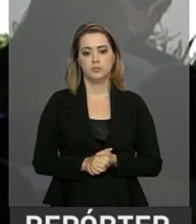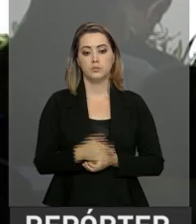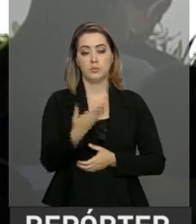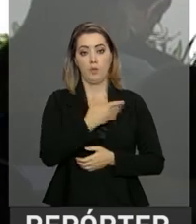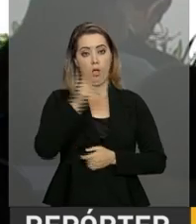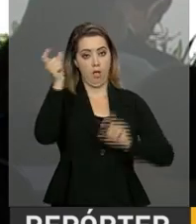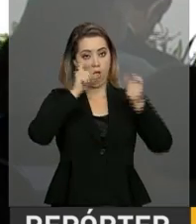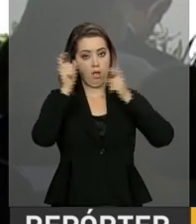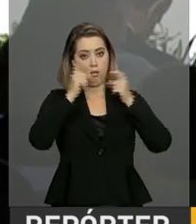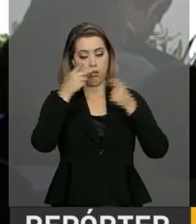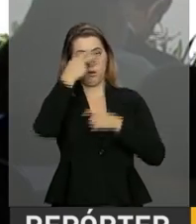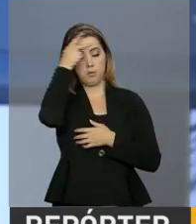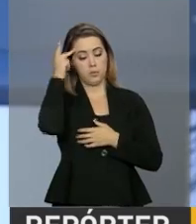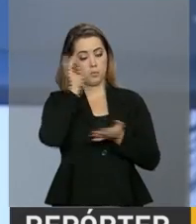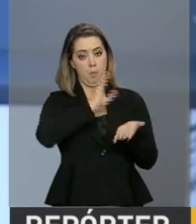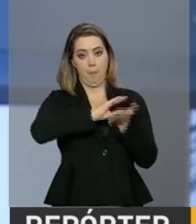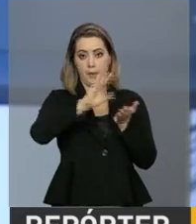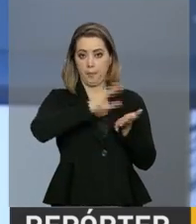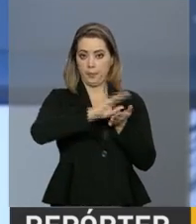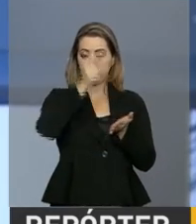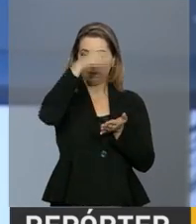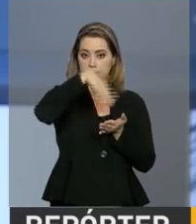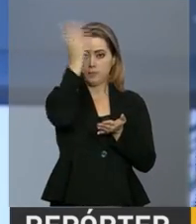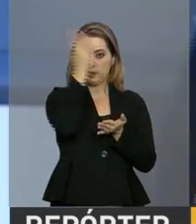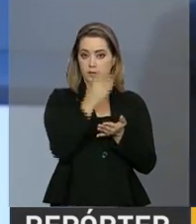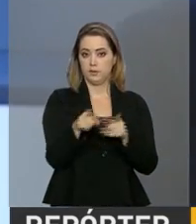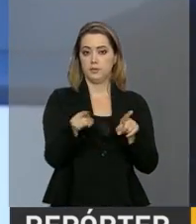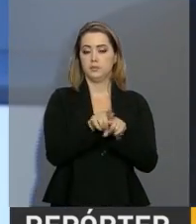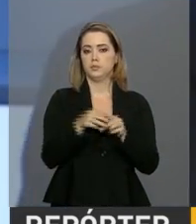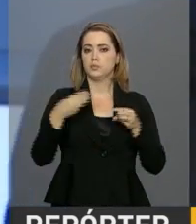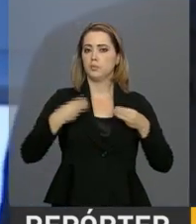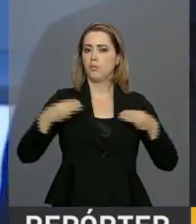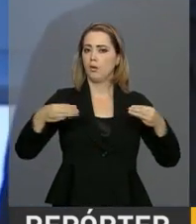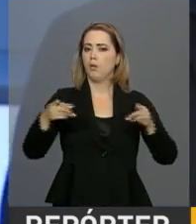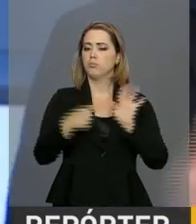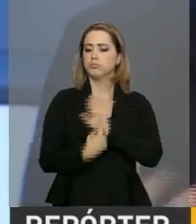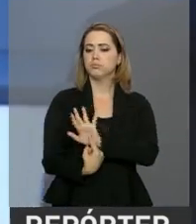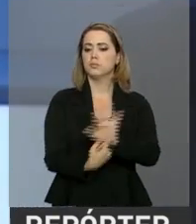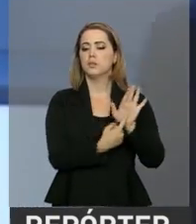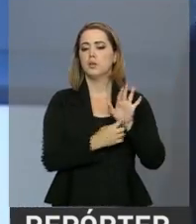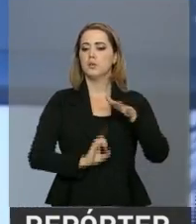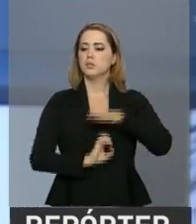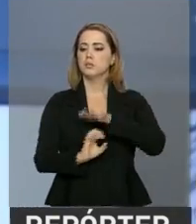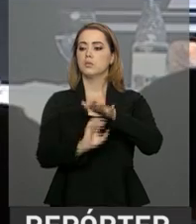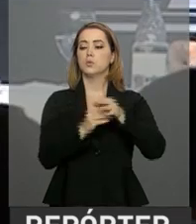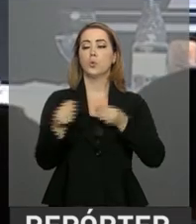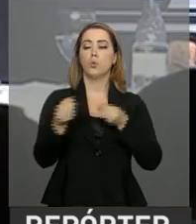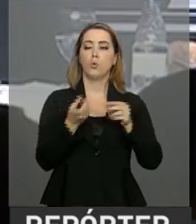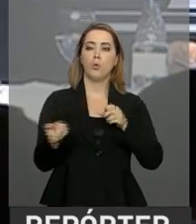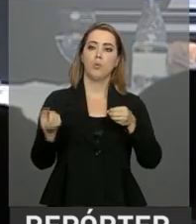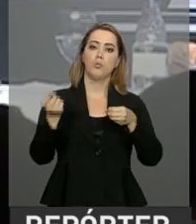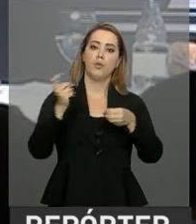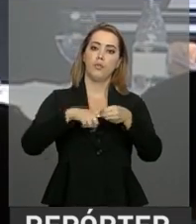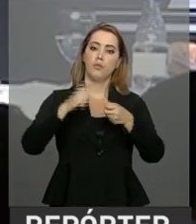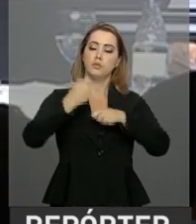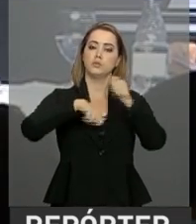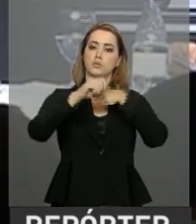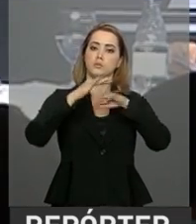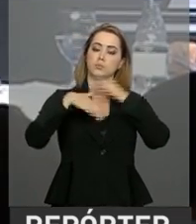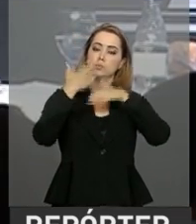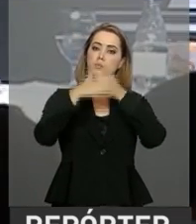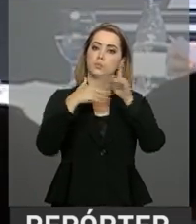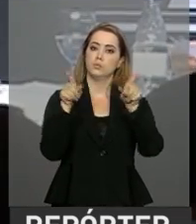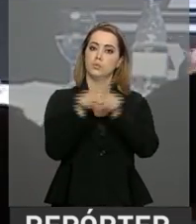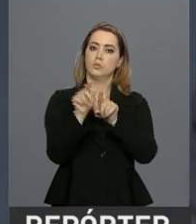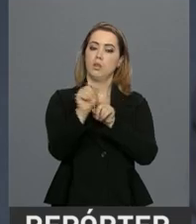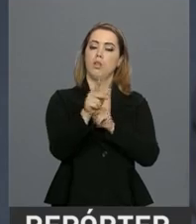Atrair investimentos. Ministros apresentaram a empresários ações do governo para a retomada da economia. Entre as medidas está a